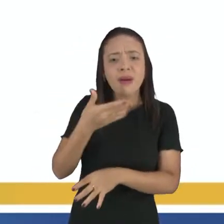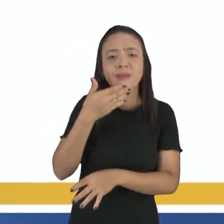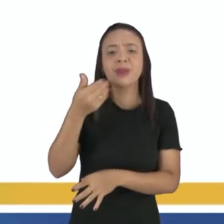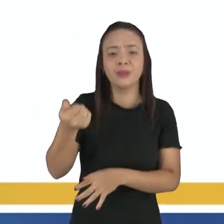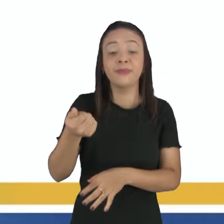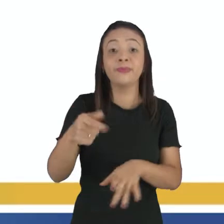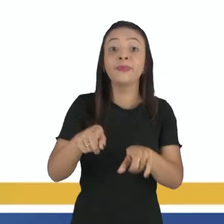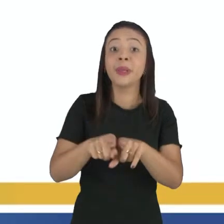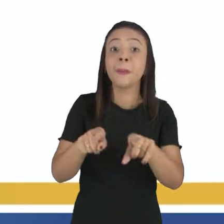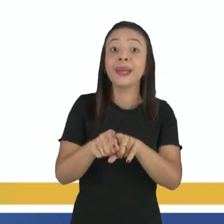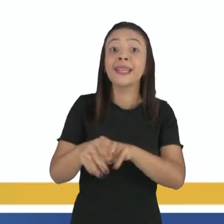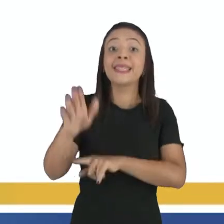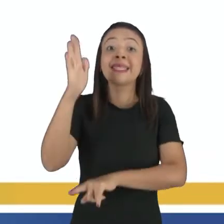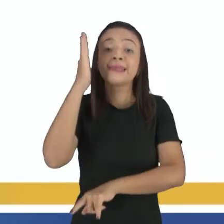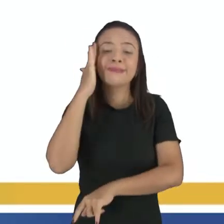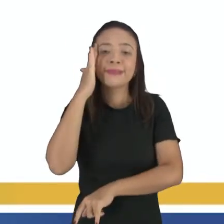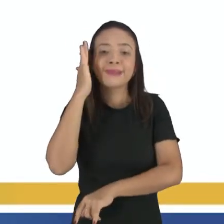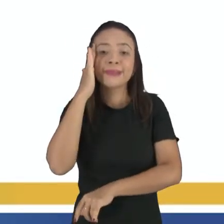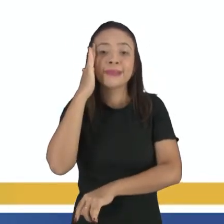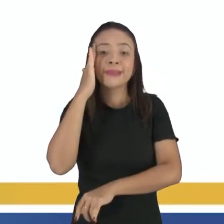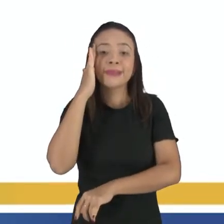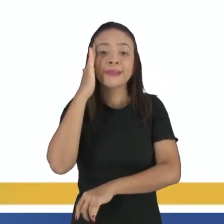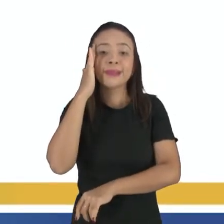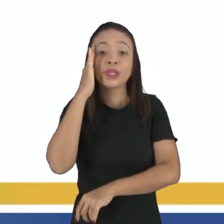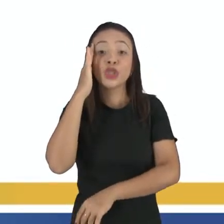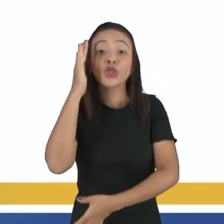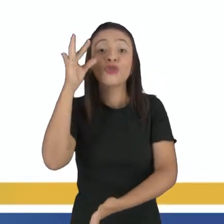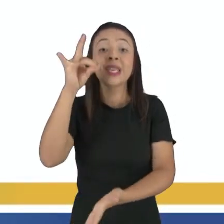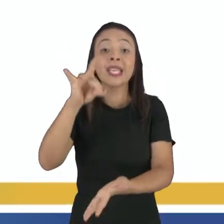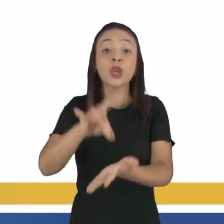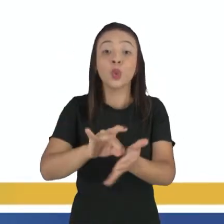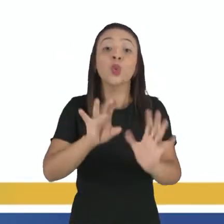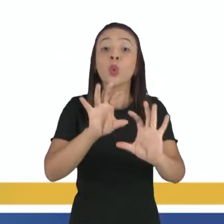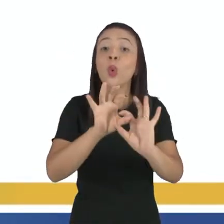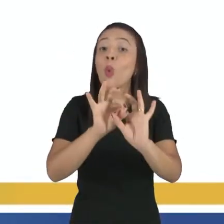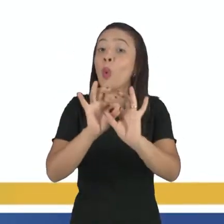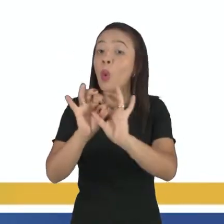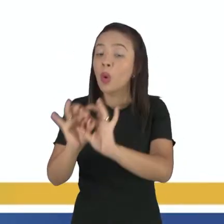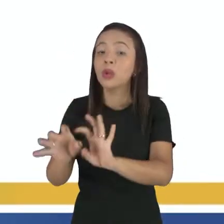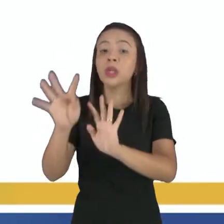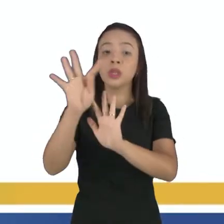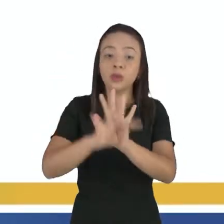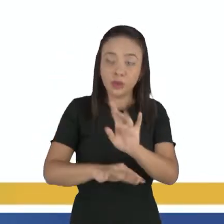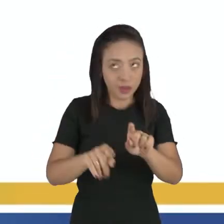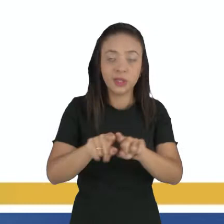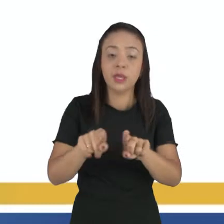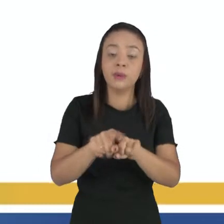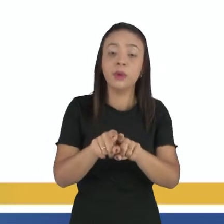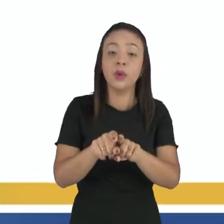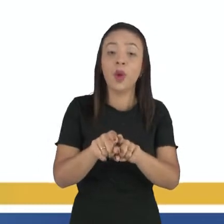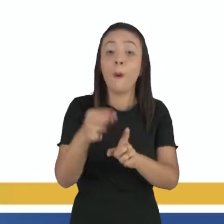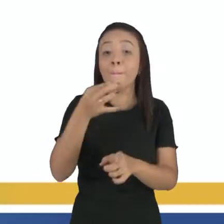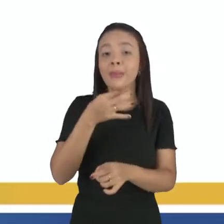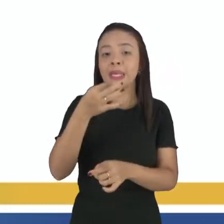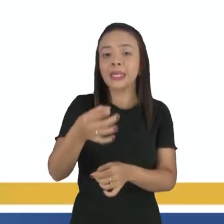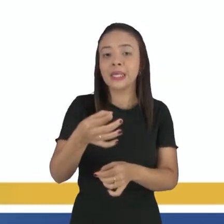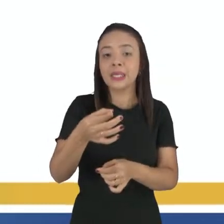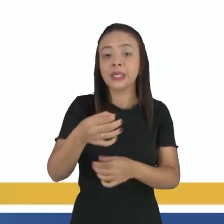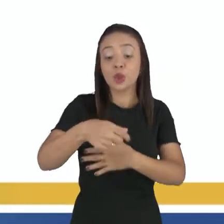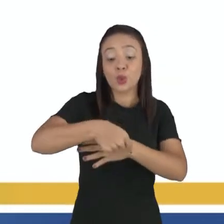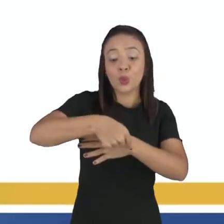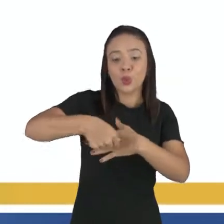muitas vezes entender né a real intencionalidade que o escreveu portanto